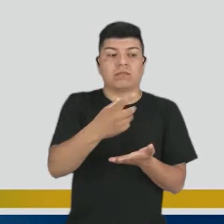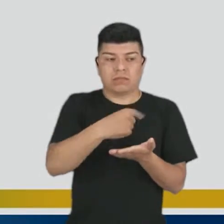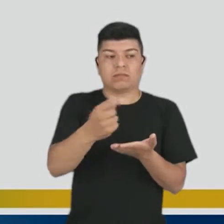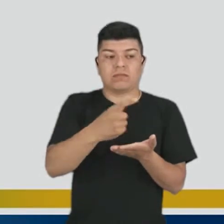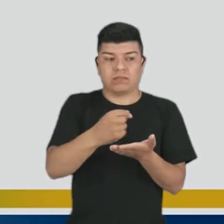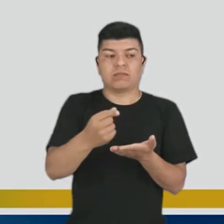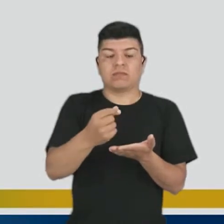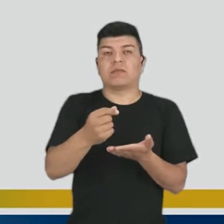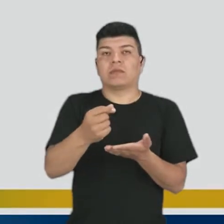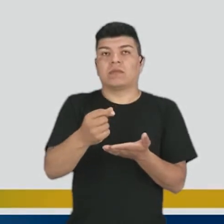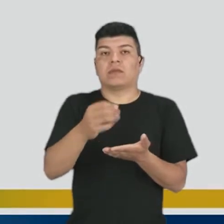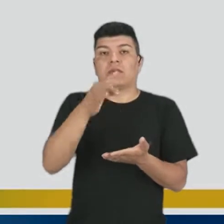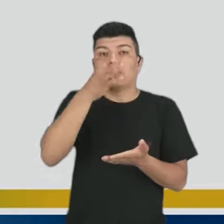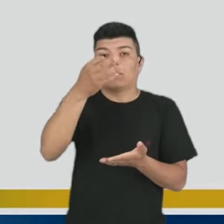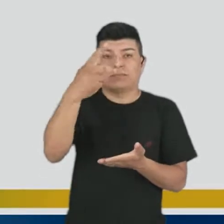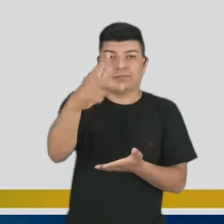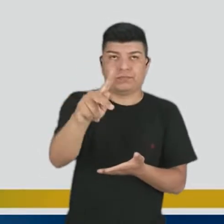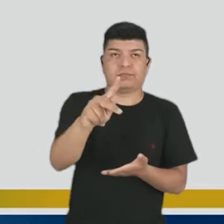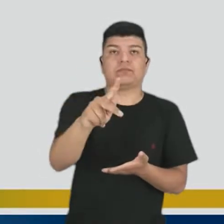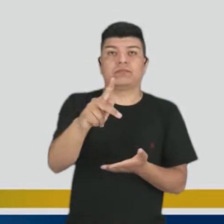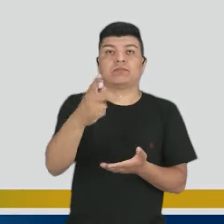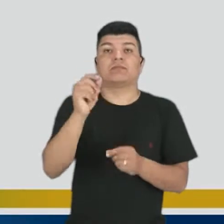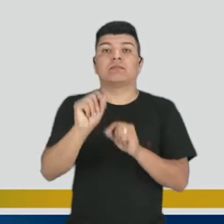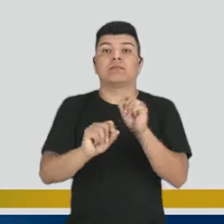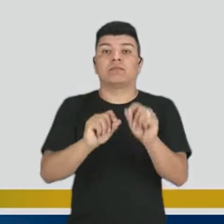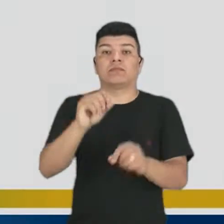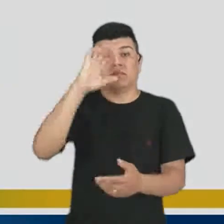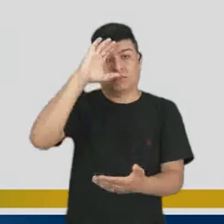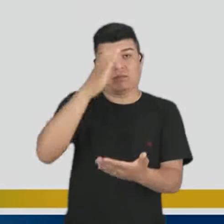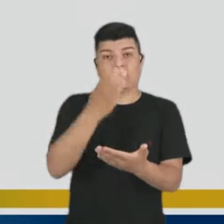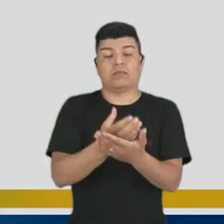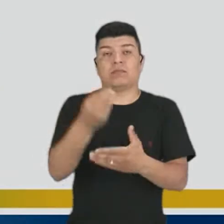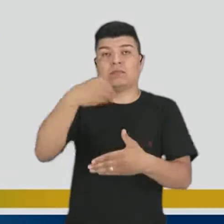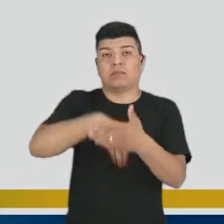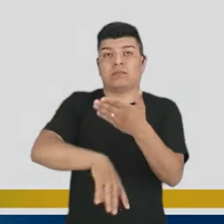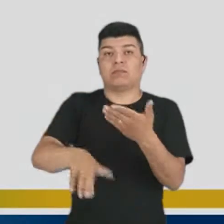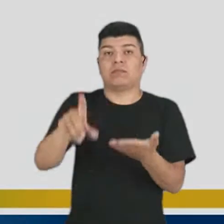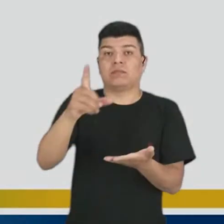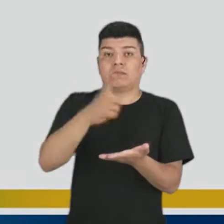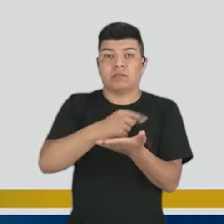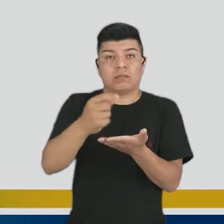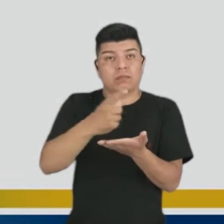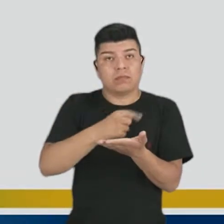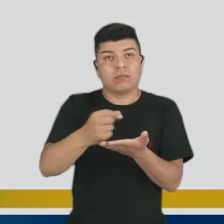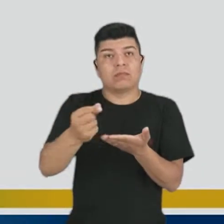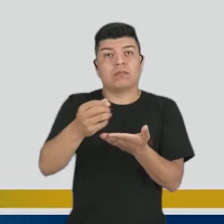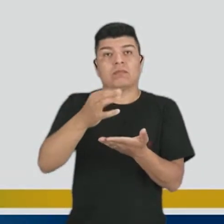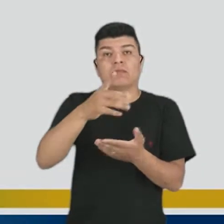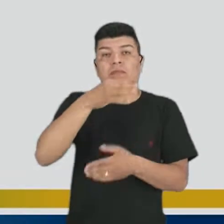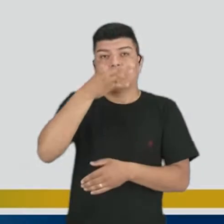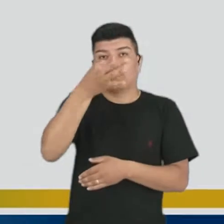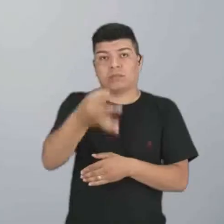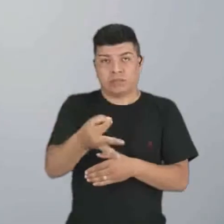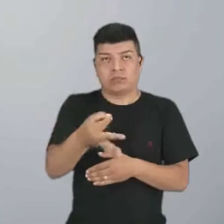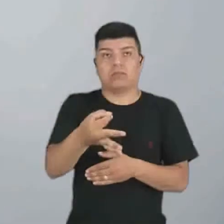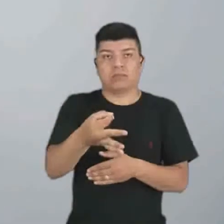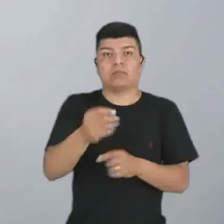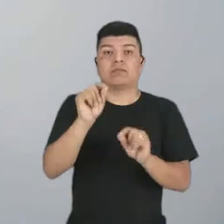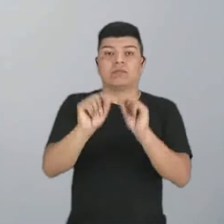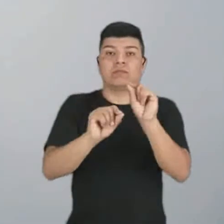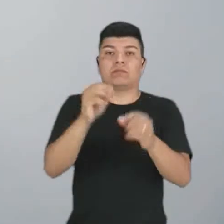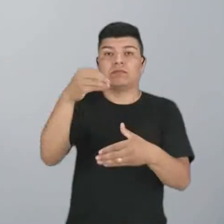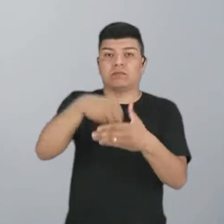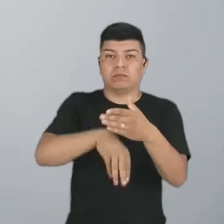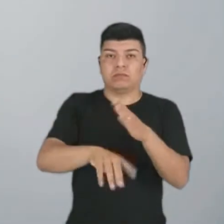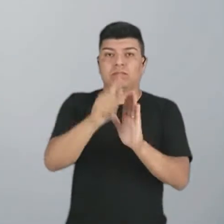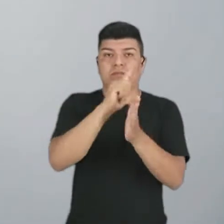como é que a sua opinião, como é que a sua tese se encaixa dentro do artigo de opinião, porque elas são elementos constitutivos